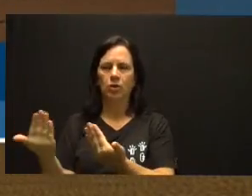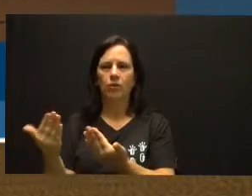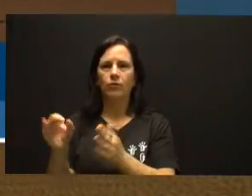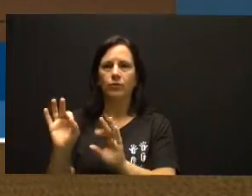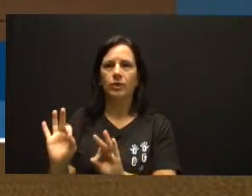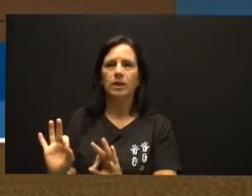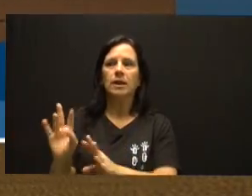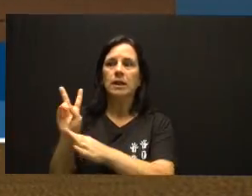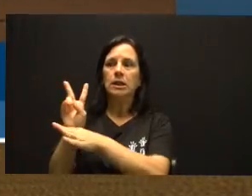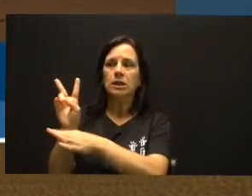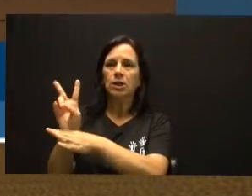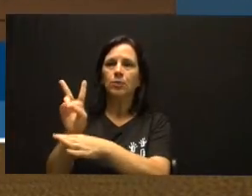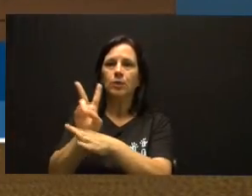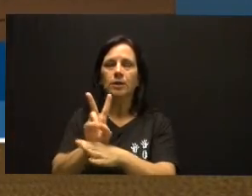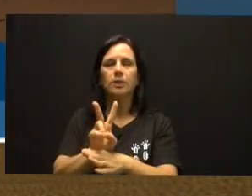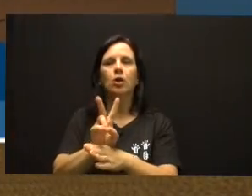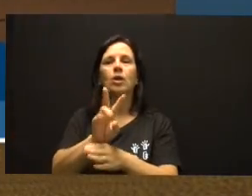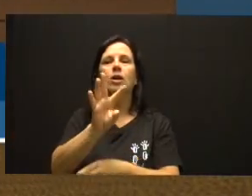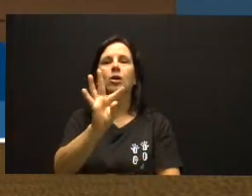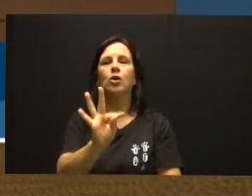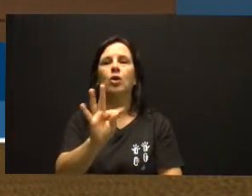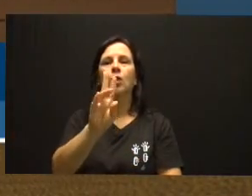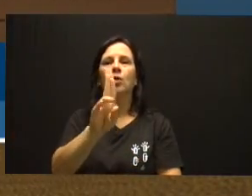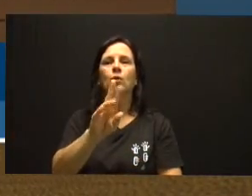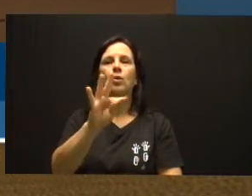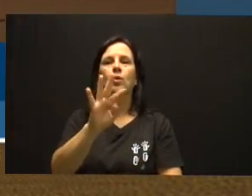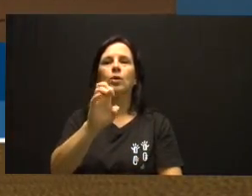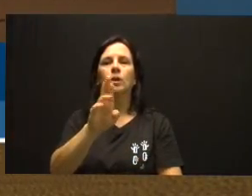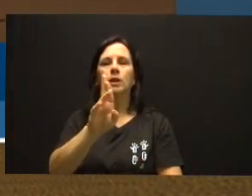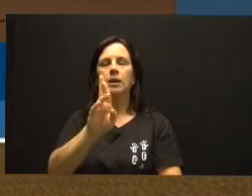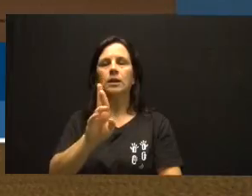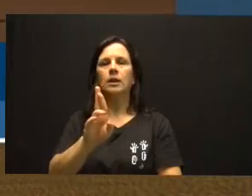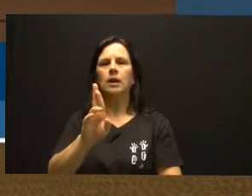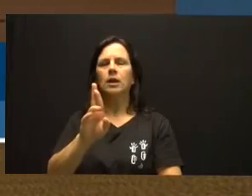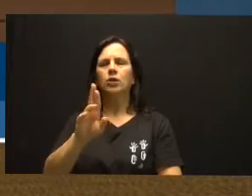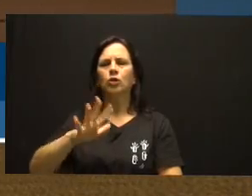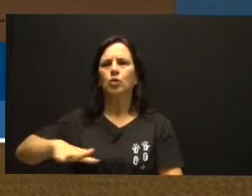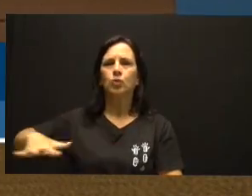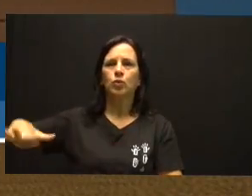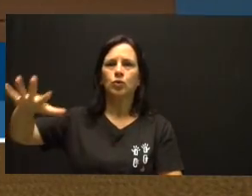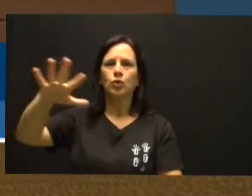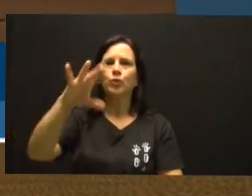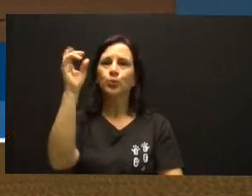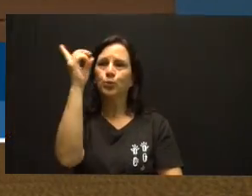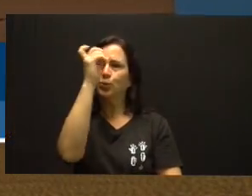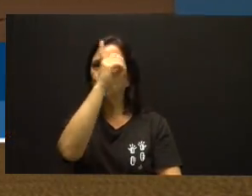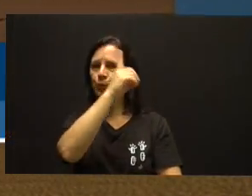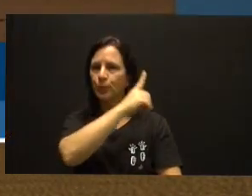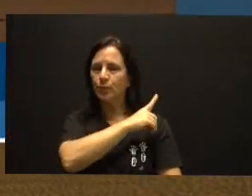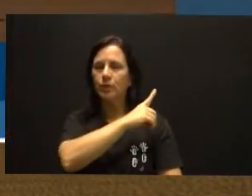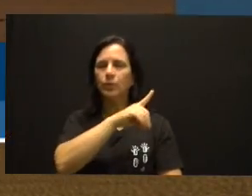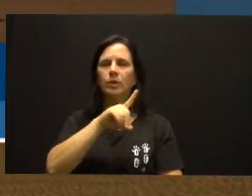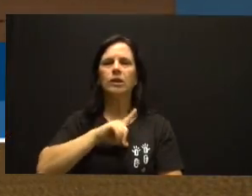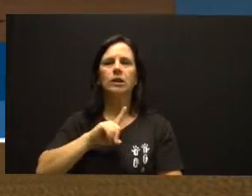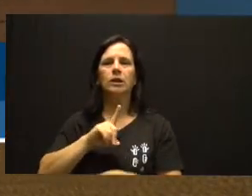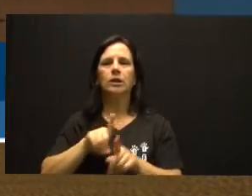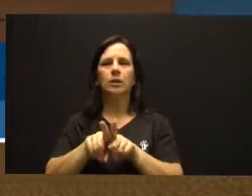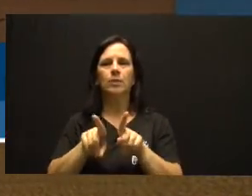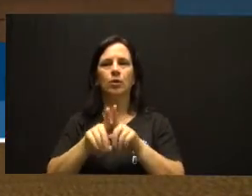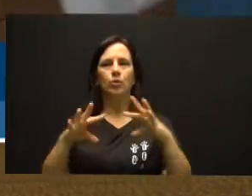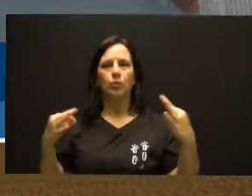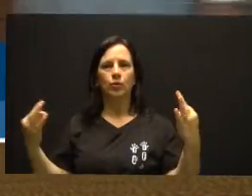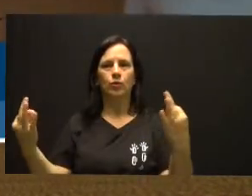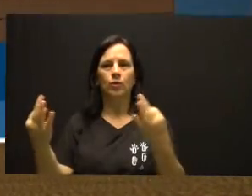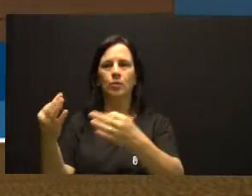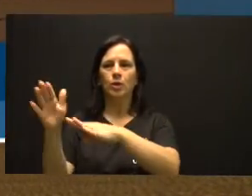sem a cobertura desta entidade, sobretudo em regiões do município de difícil acesso e com famílias sem a mínima